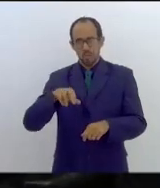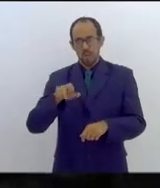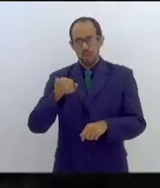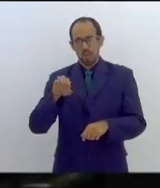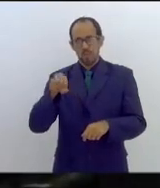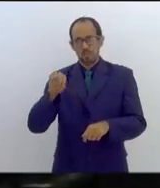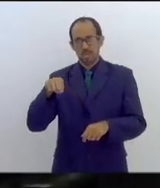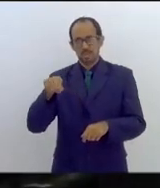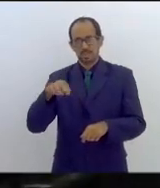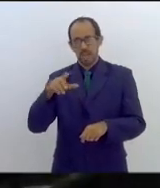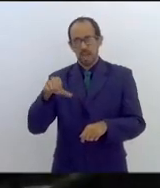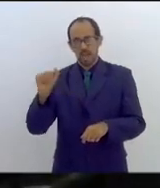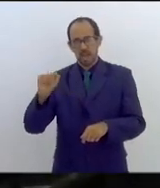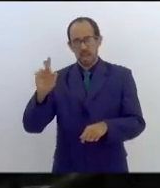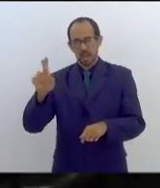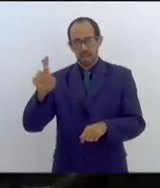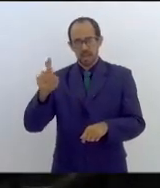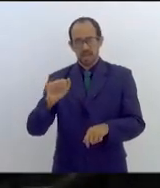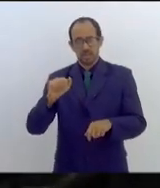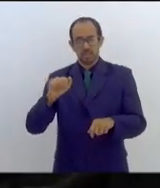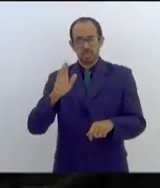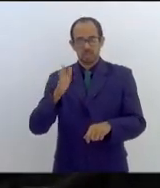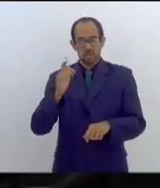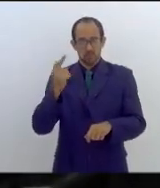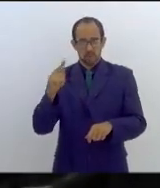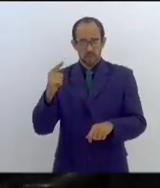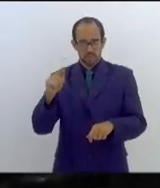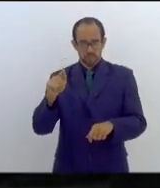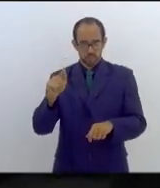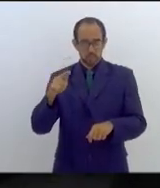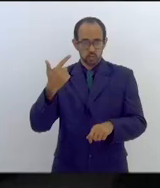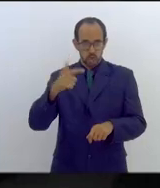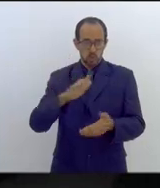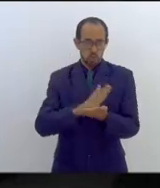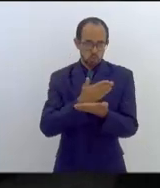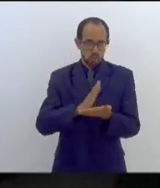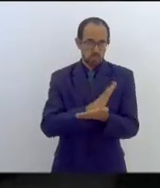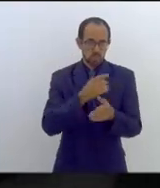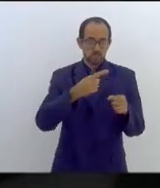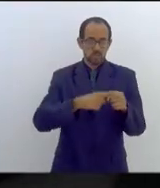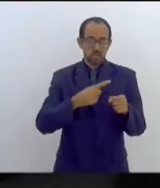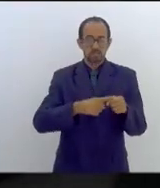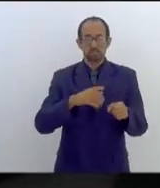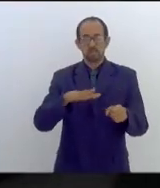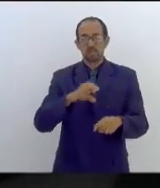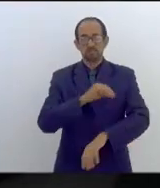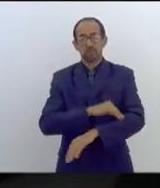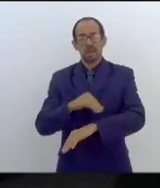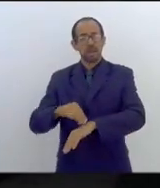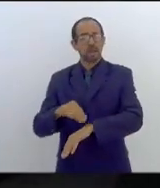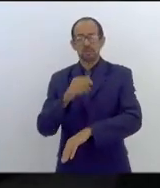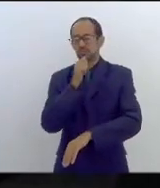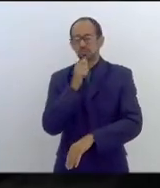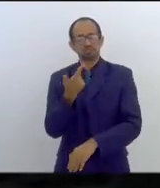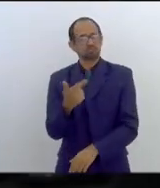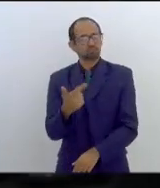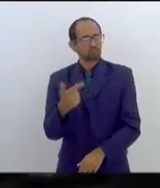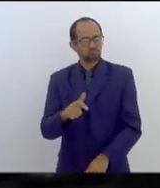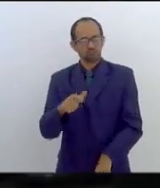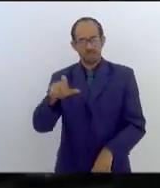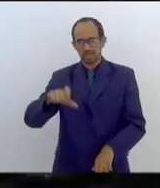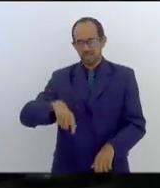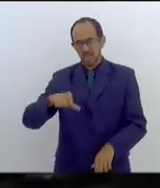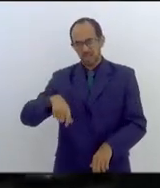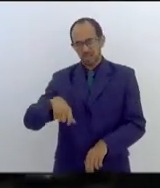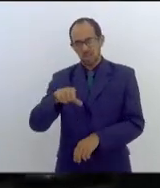isso já foi garantido, mas a cidade de Macaé ainda não foi incluída no processo de cartões